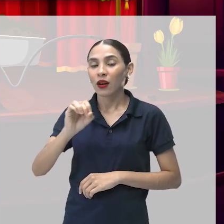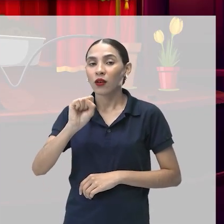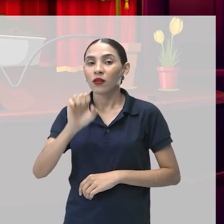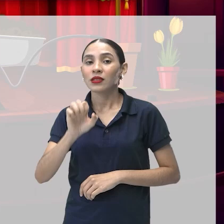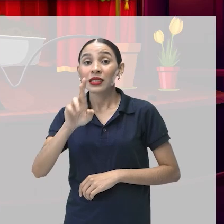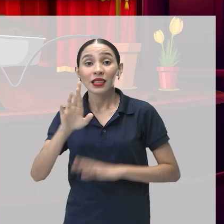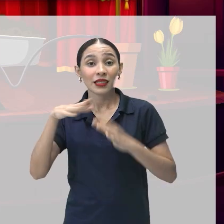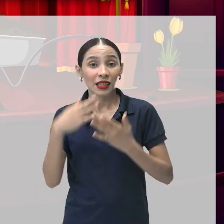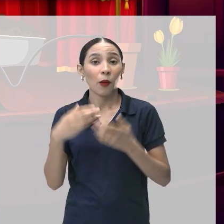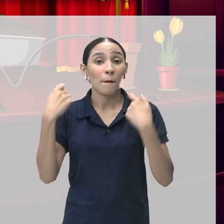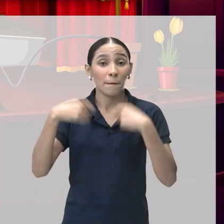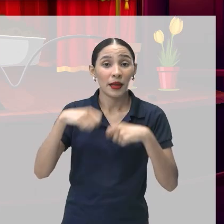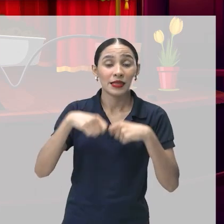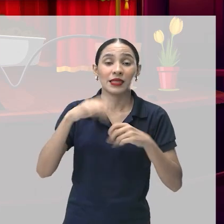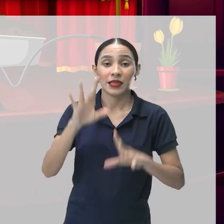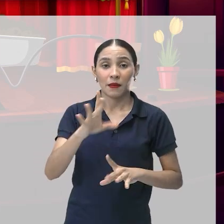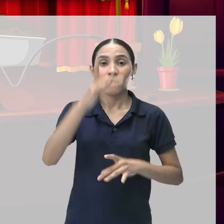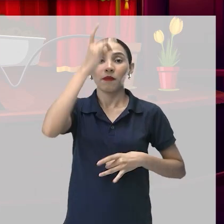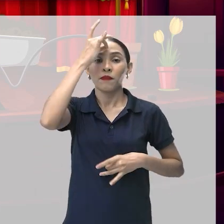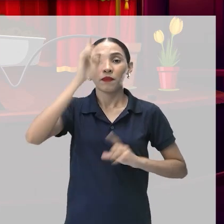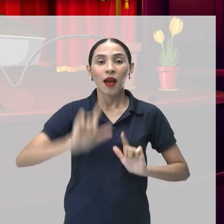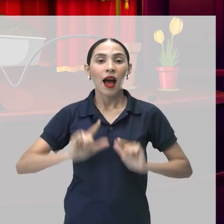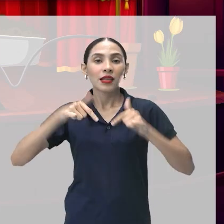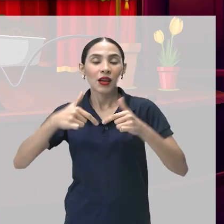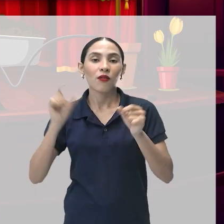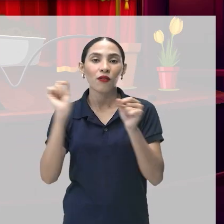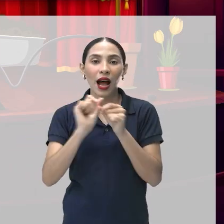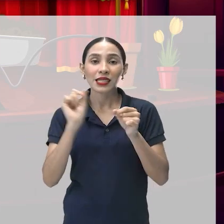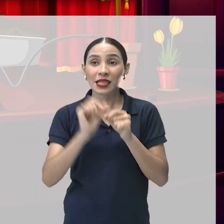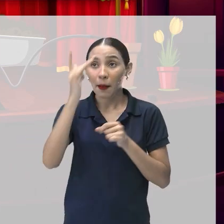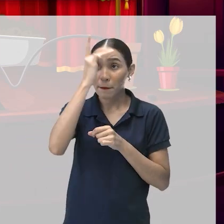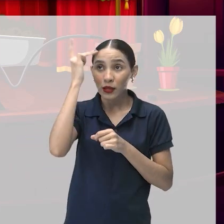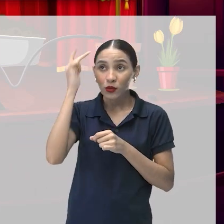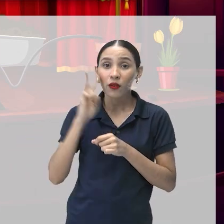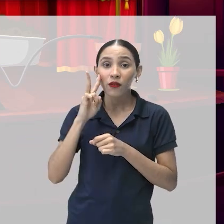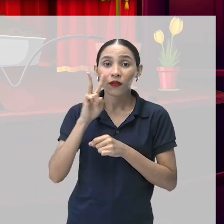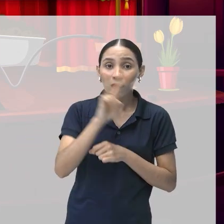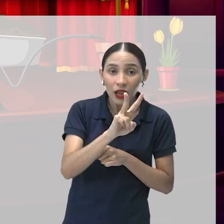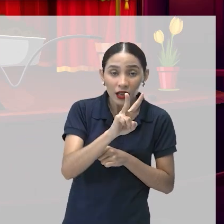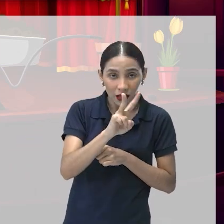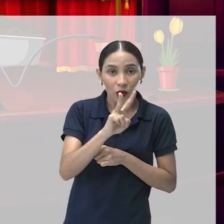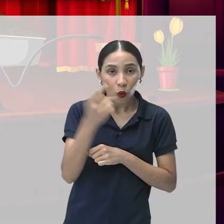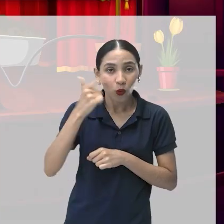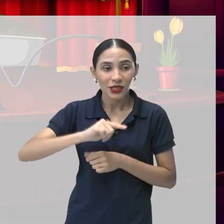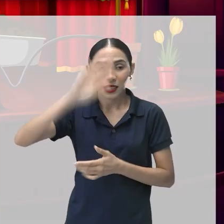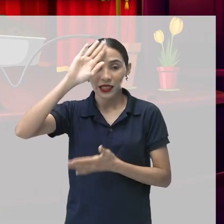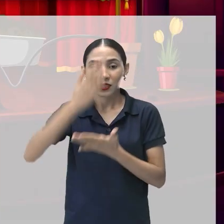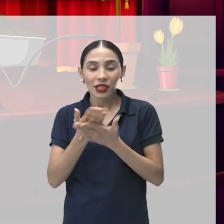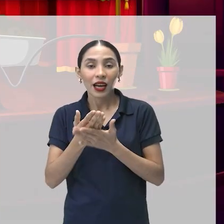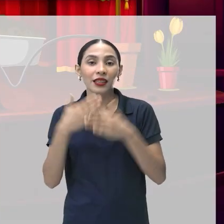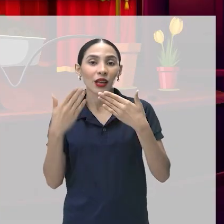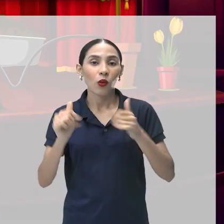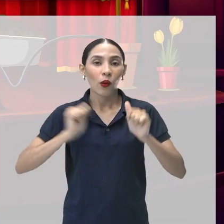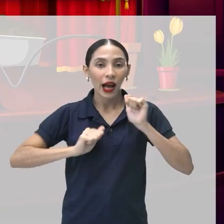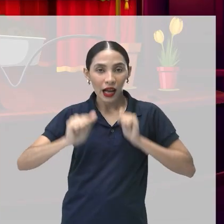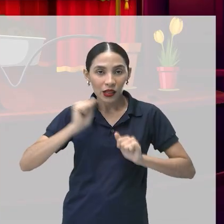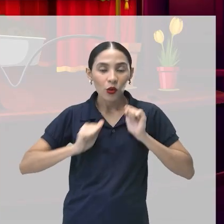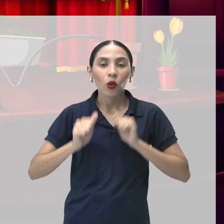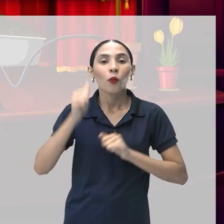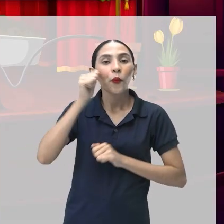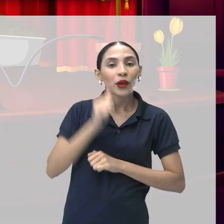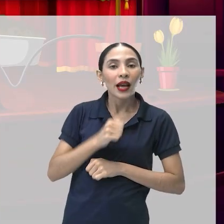é interpretar, é fazer o público acreditar. Então, o ator e as atrizes, eles têm esse